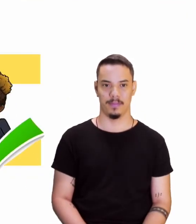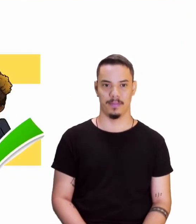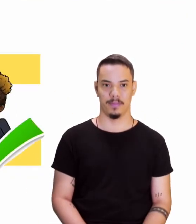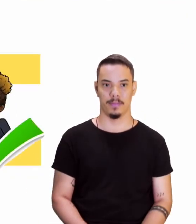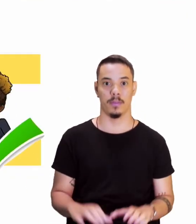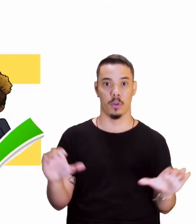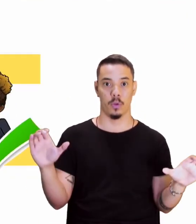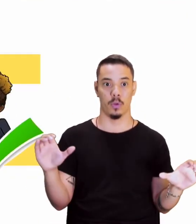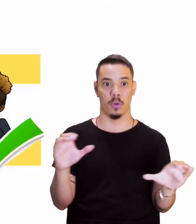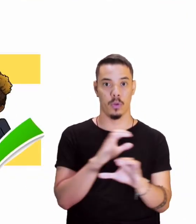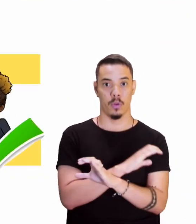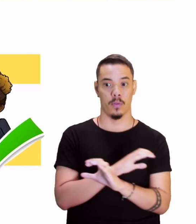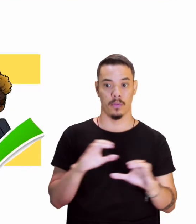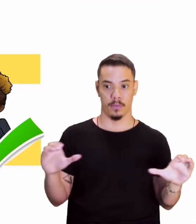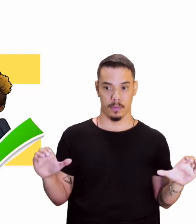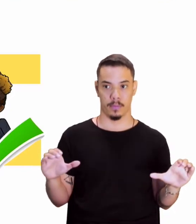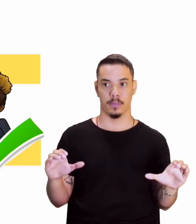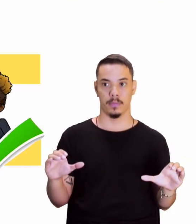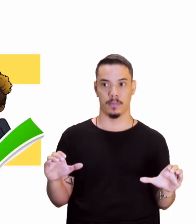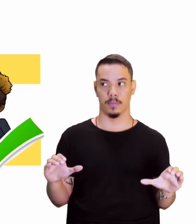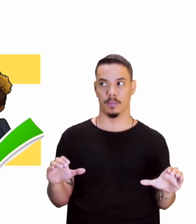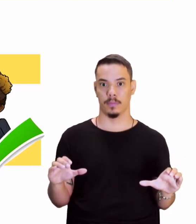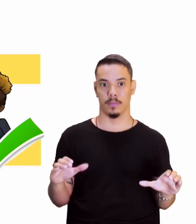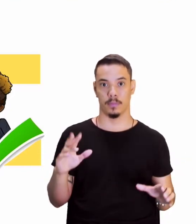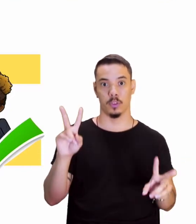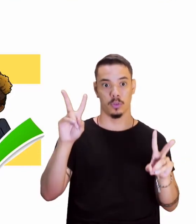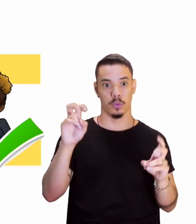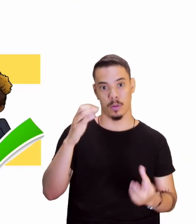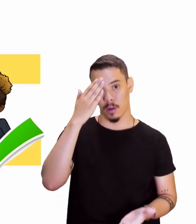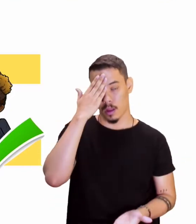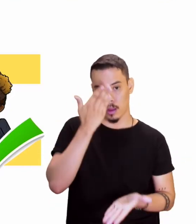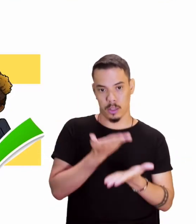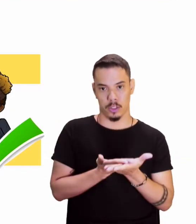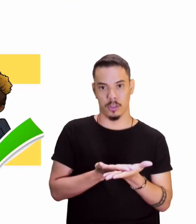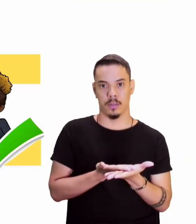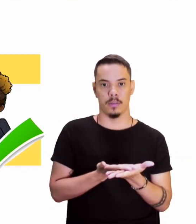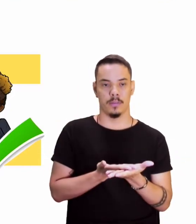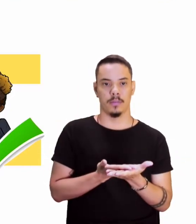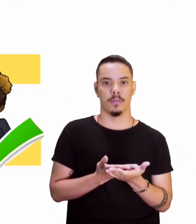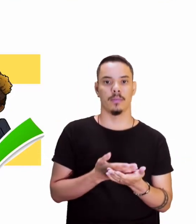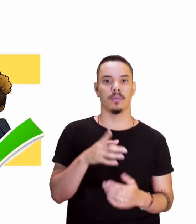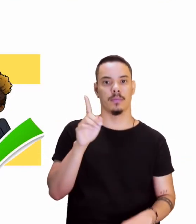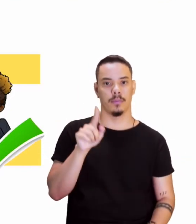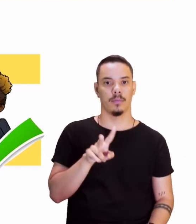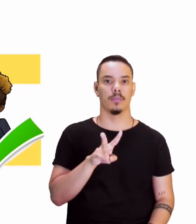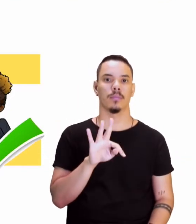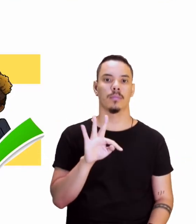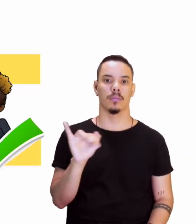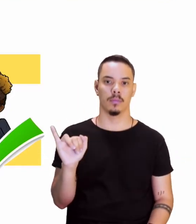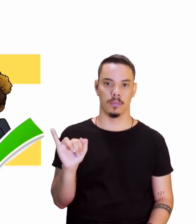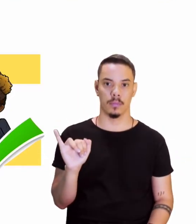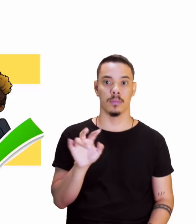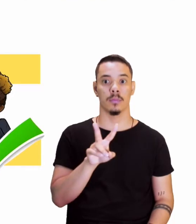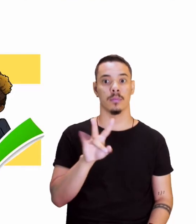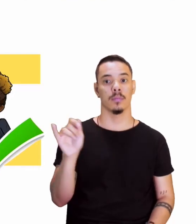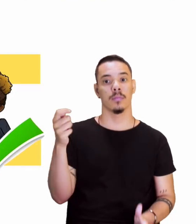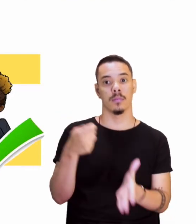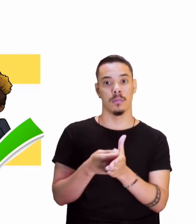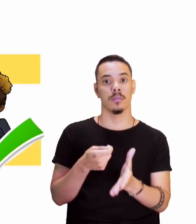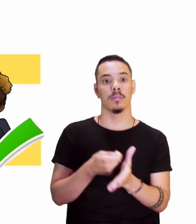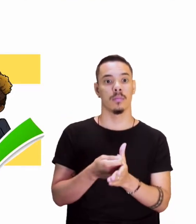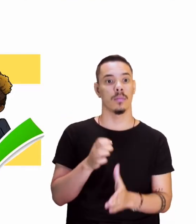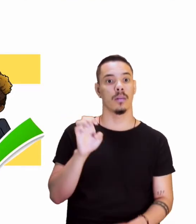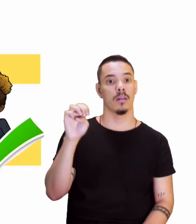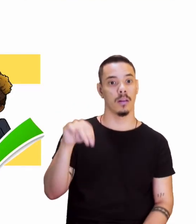Confiar. No sentido de acreditar, ele vai ser verbo transitivo indireto e vai exigir a